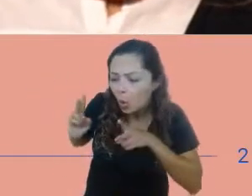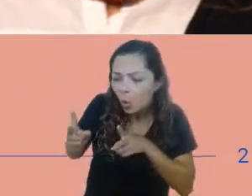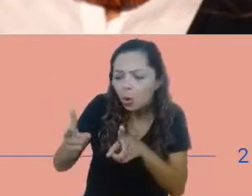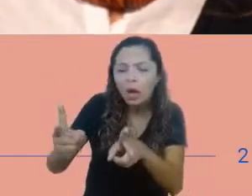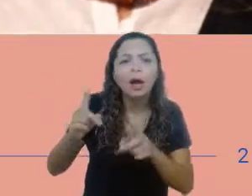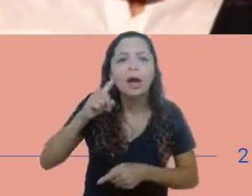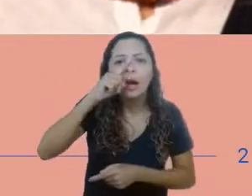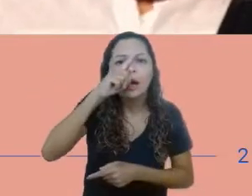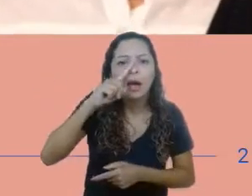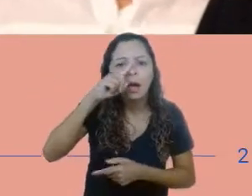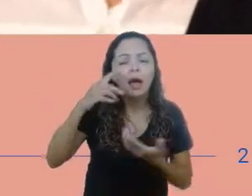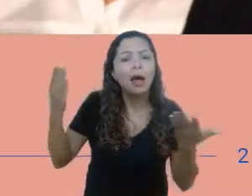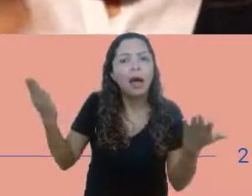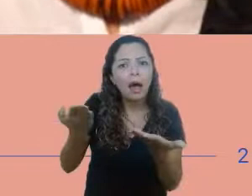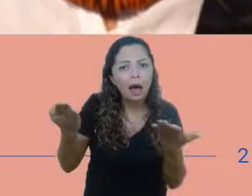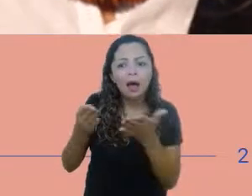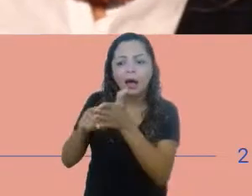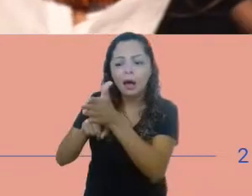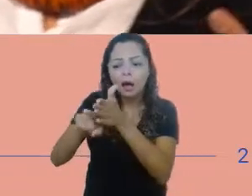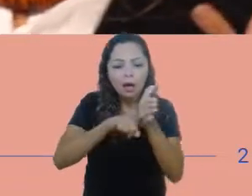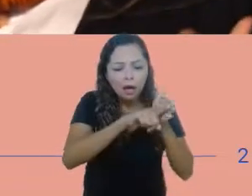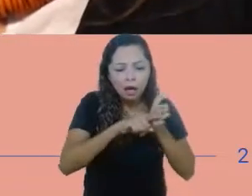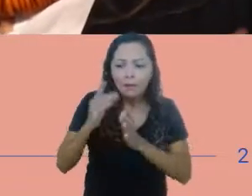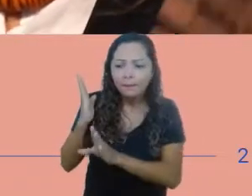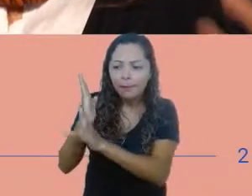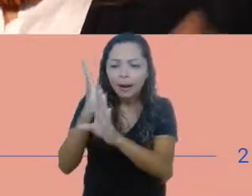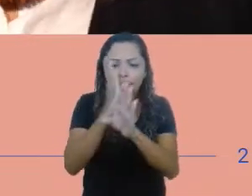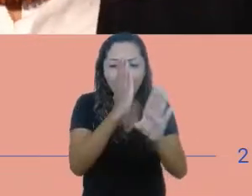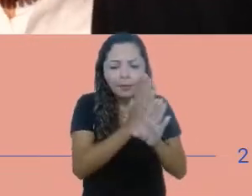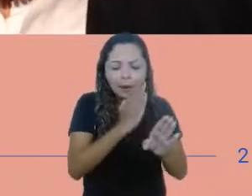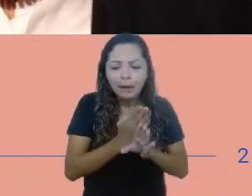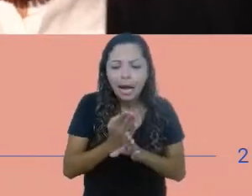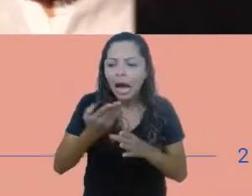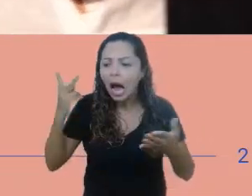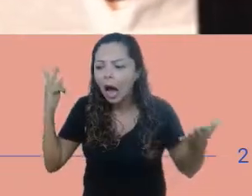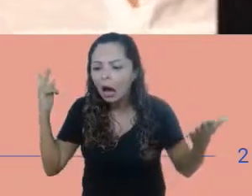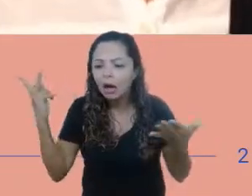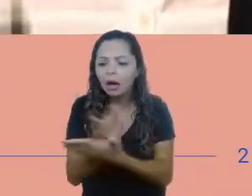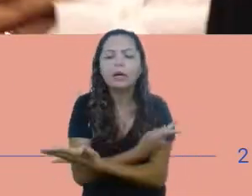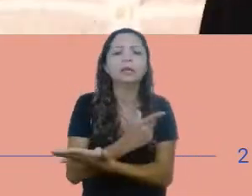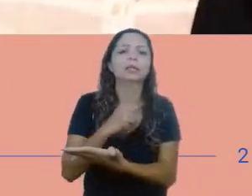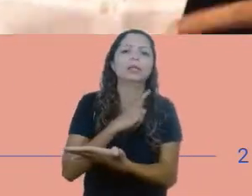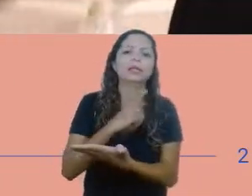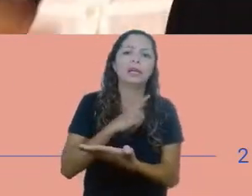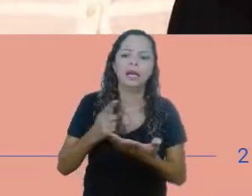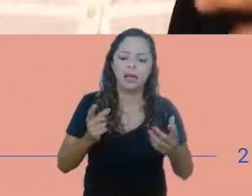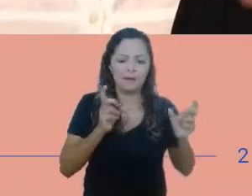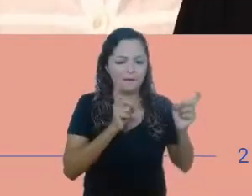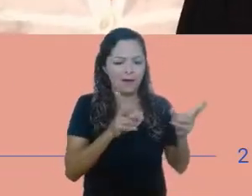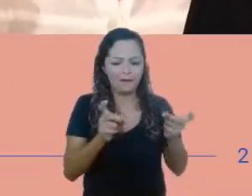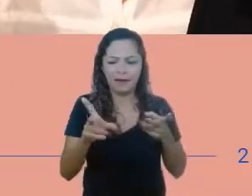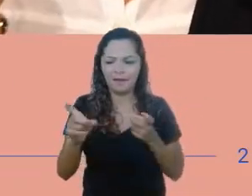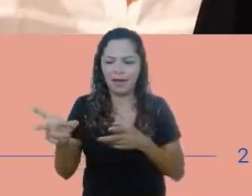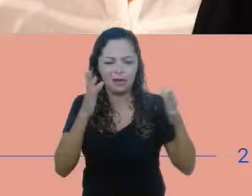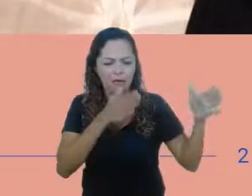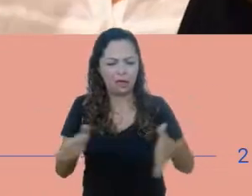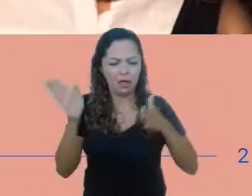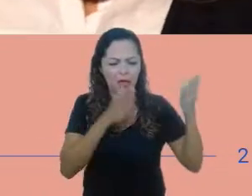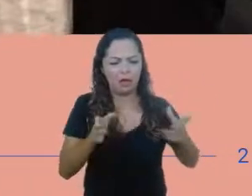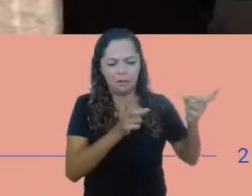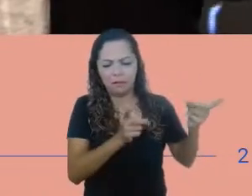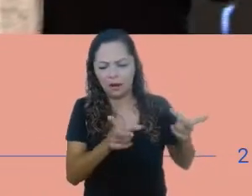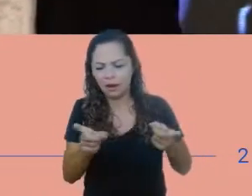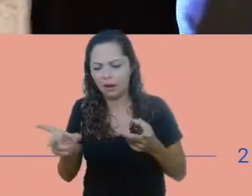reais para gente mensurar esse risco de Economia linear de uma forma diferenciada E aí para e com mais perto